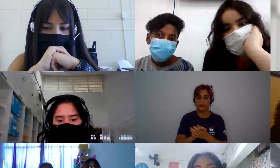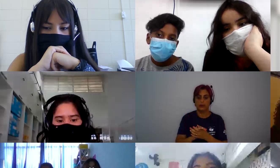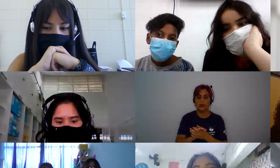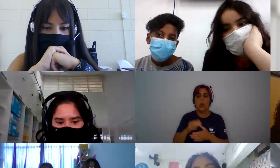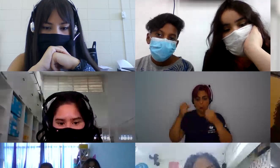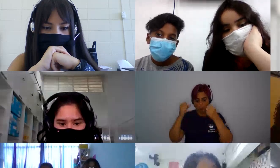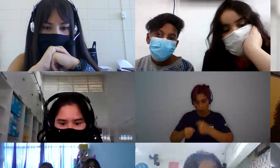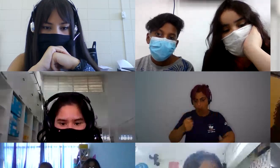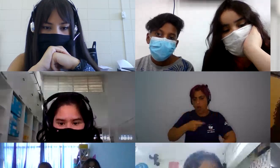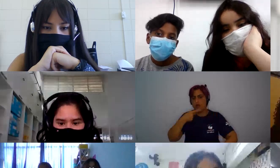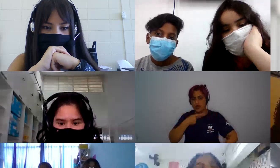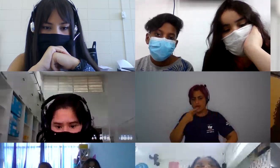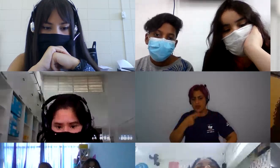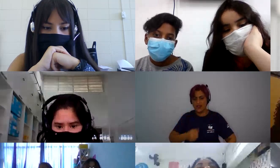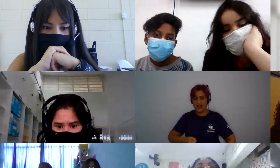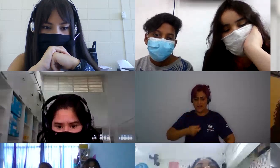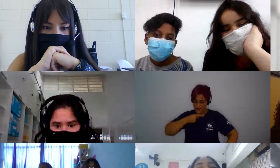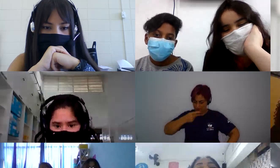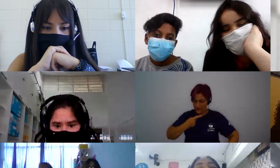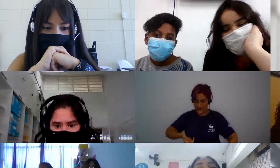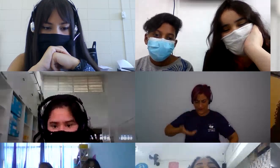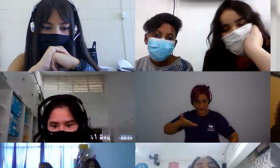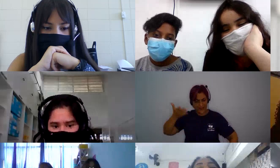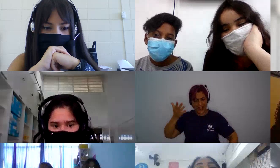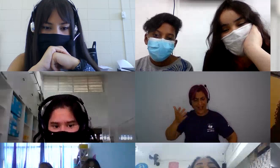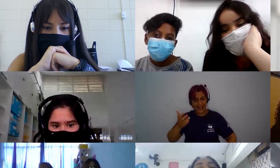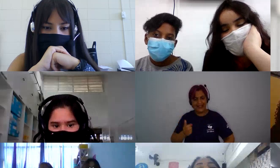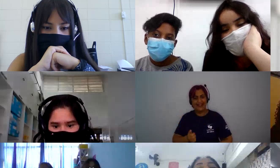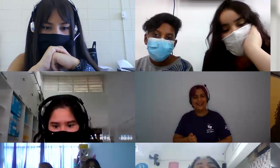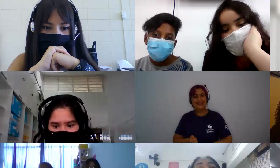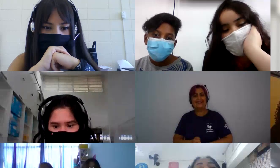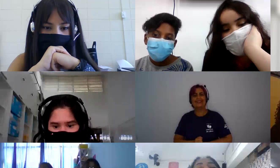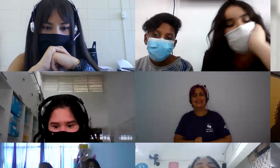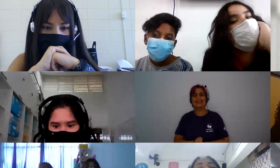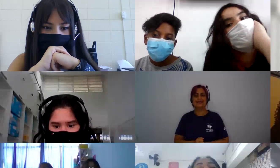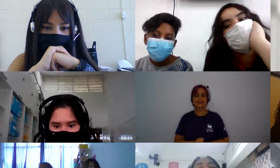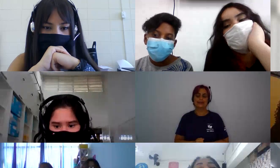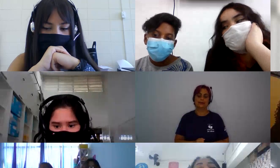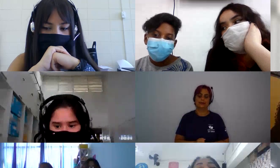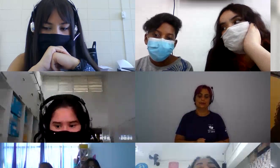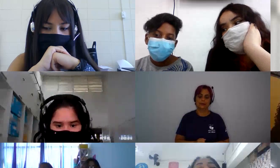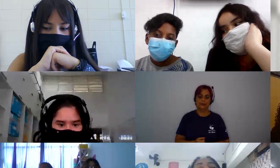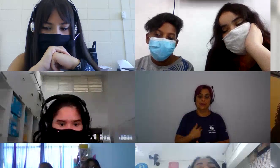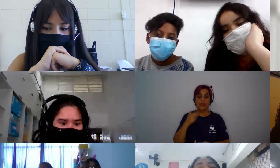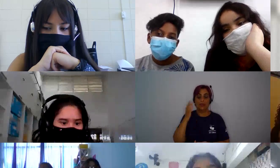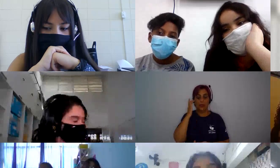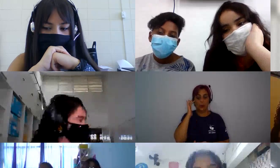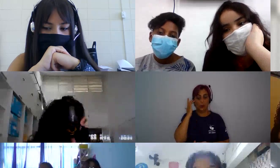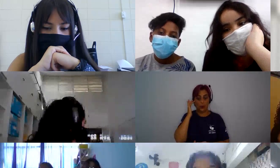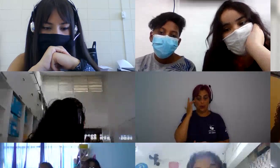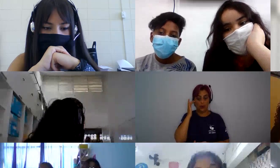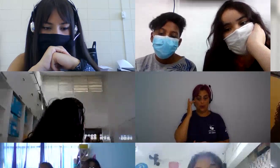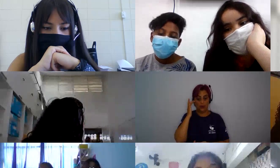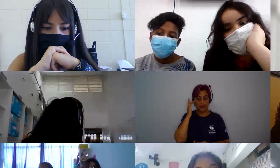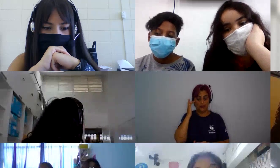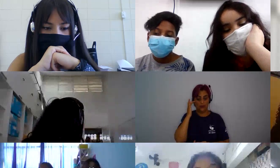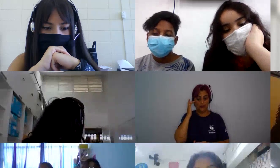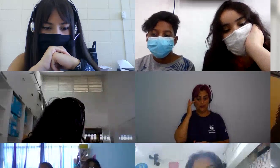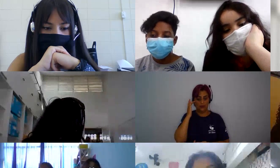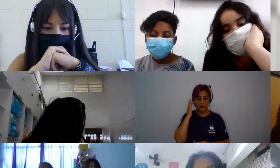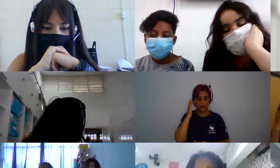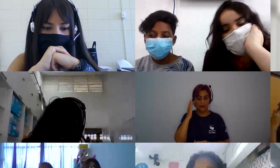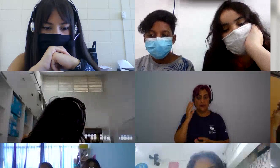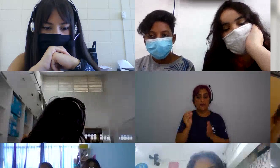meter bronca. Mete bronca, Júlia. Eu gosto de adolescente que mete bronca mesmo. Vamos lá. Eu acho que tem muita falta de